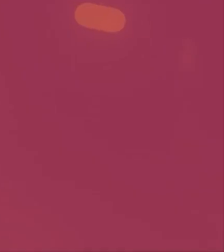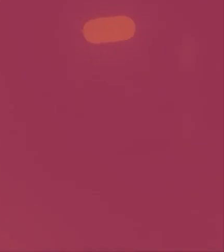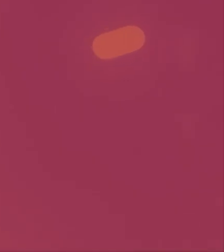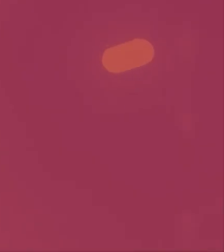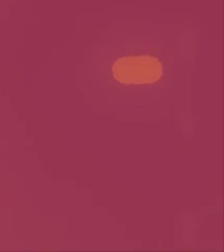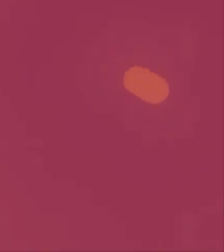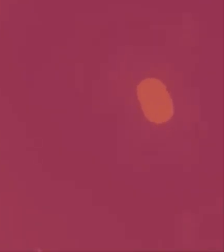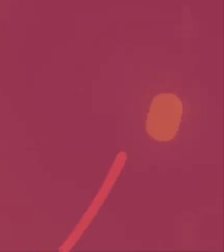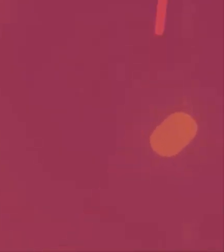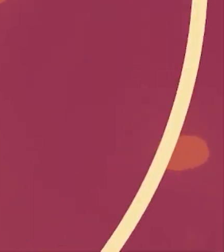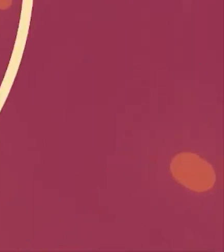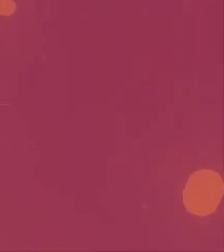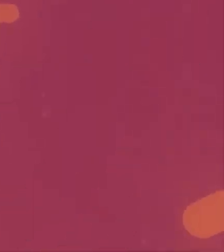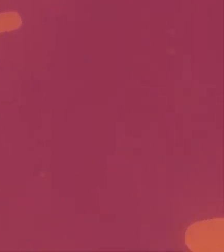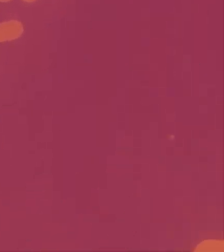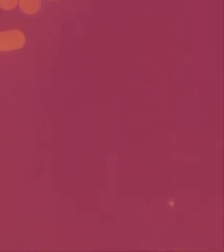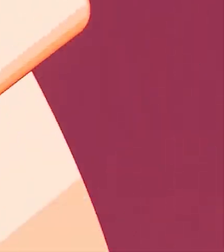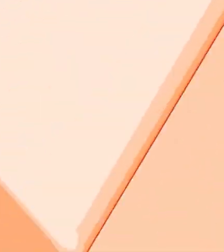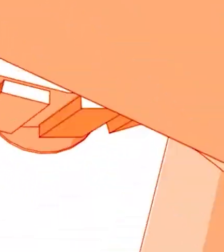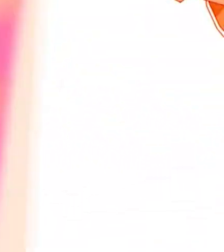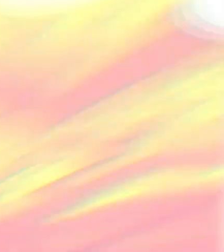agora!